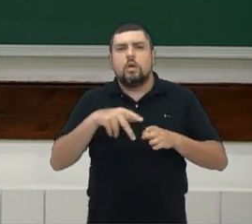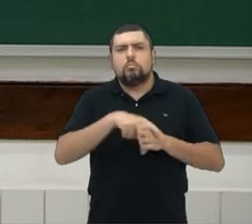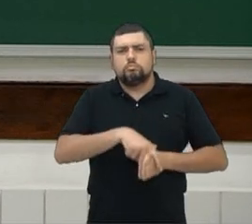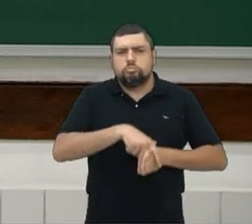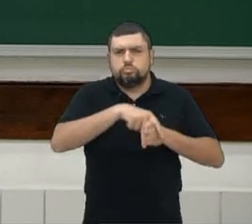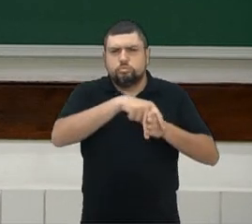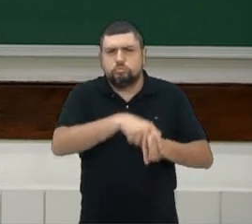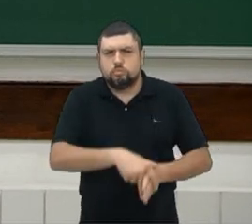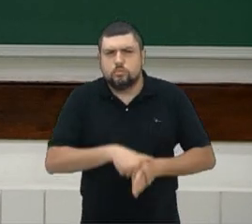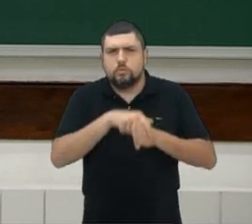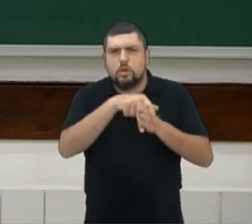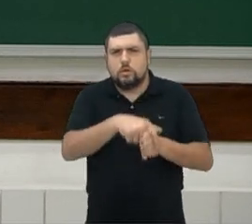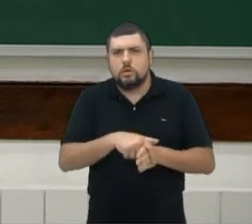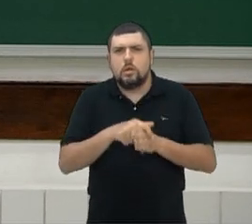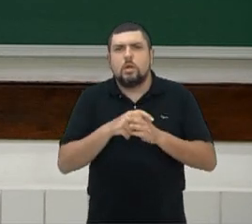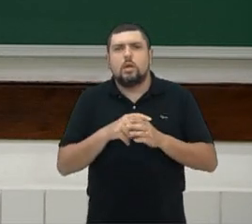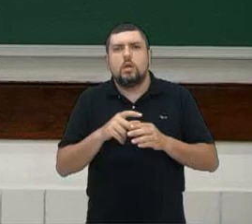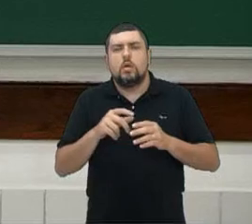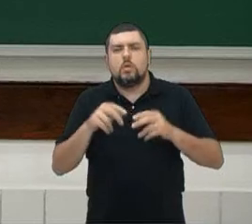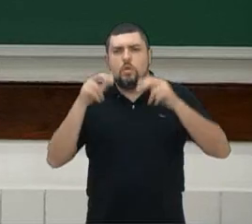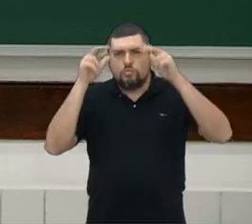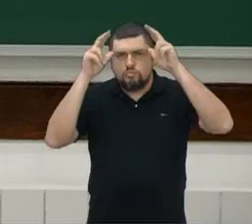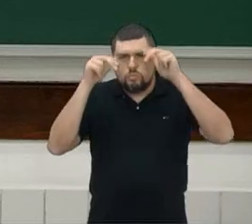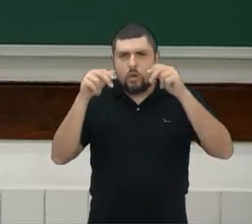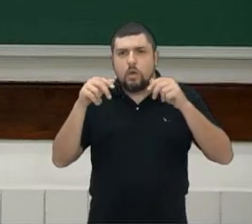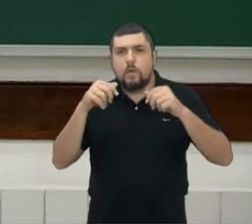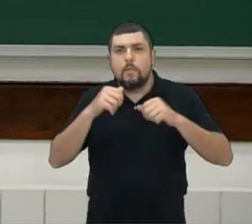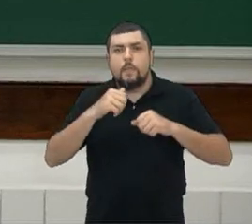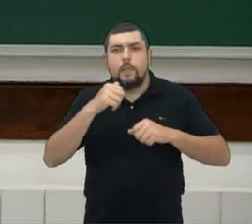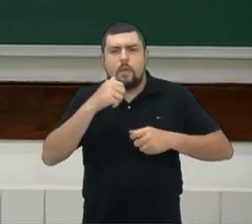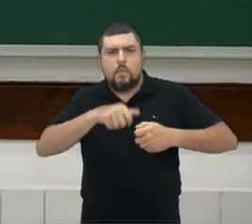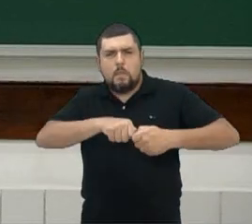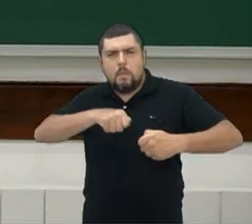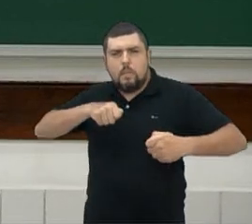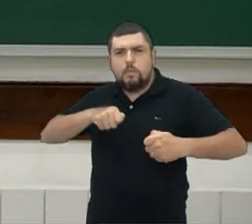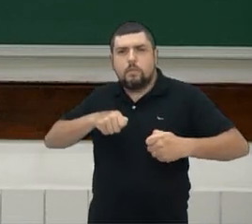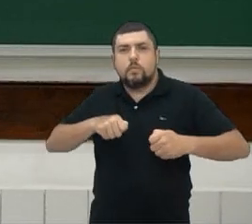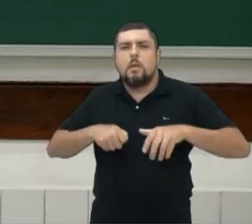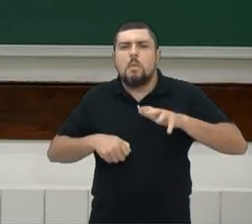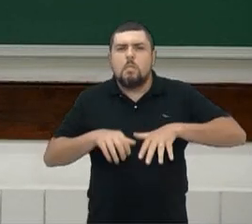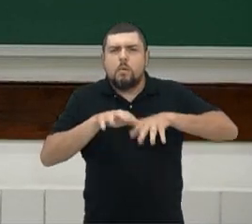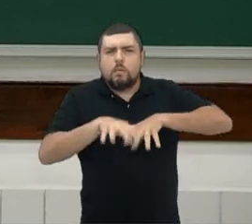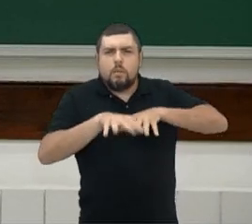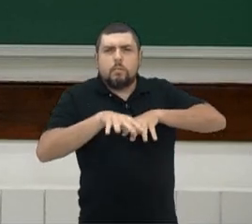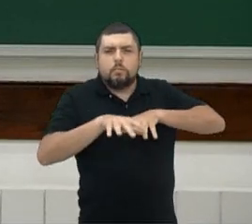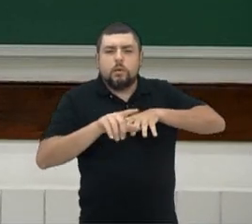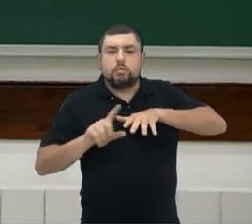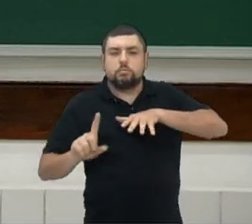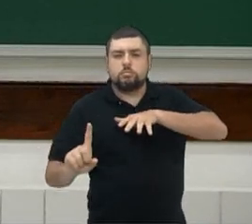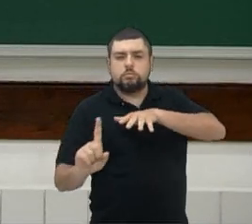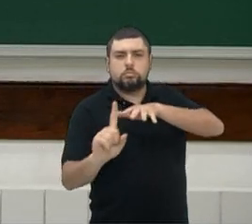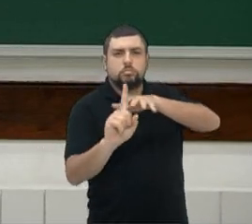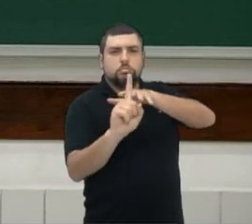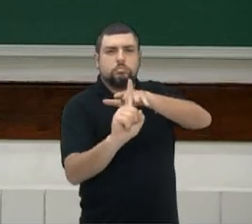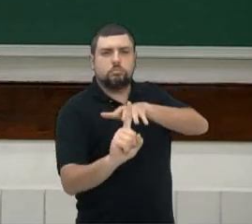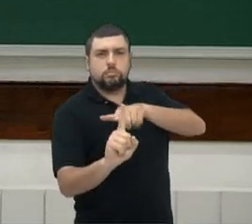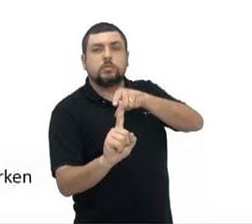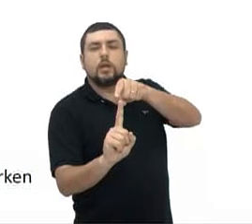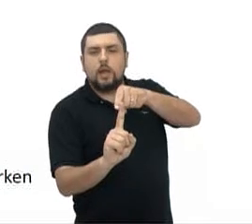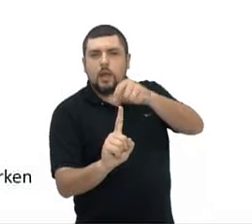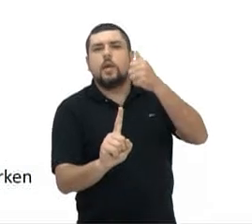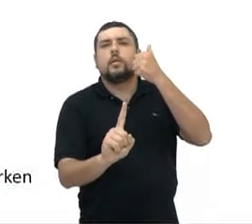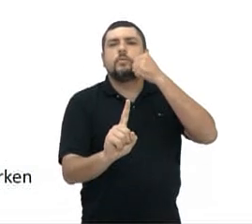as infantarias kushitas, os arqueiros, ela ia na frente comandando a batalha. Reino de Kush,